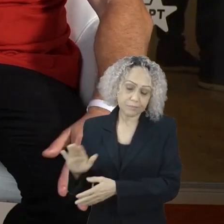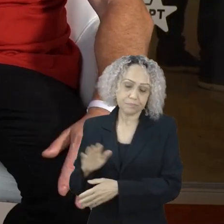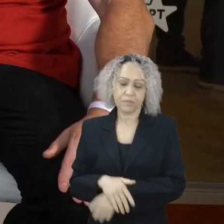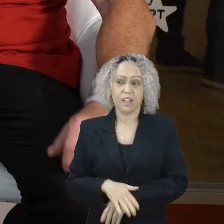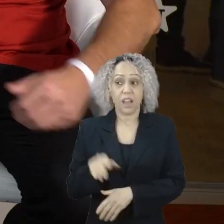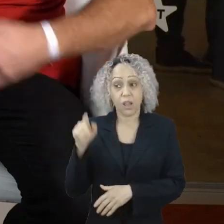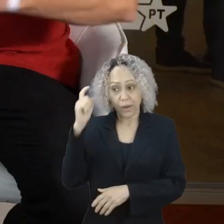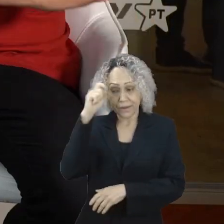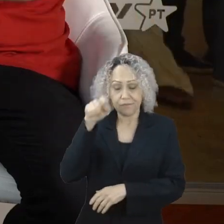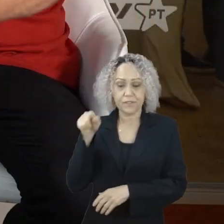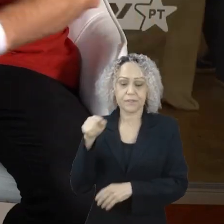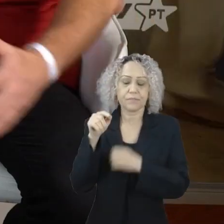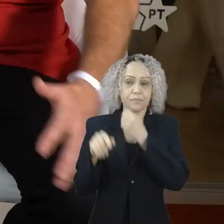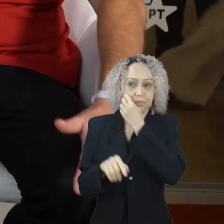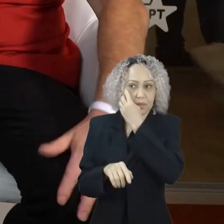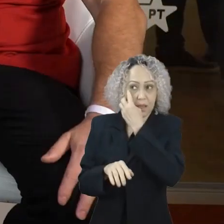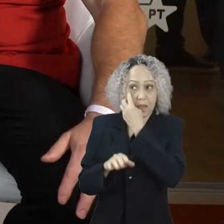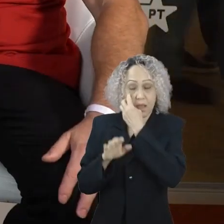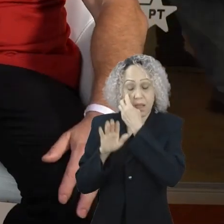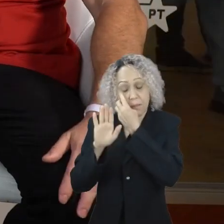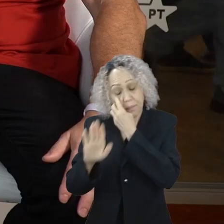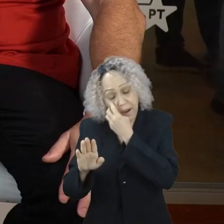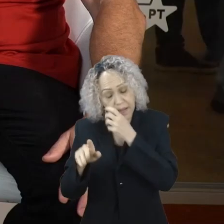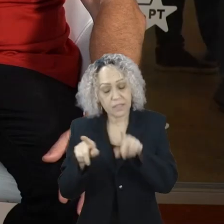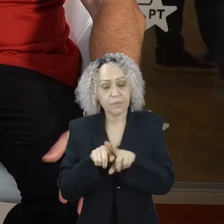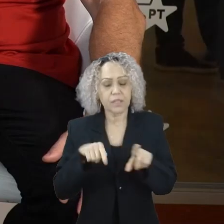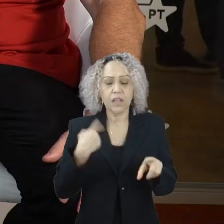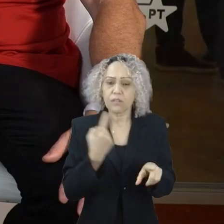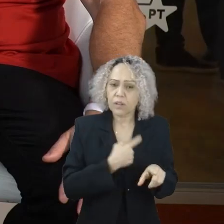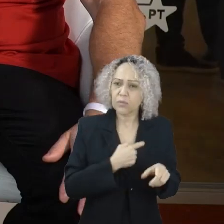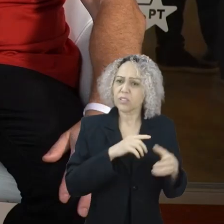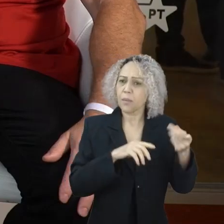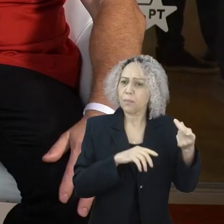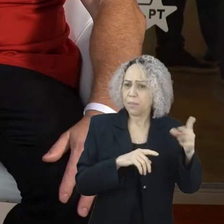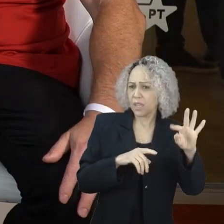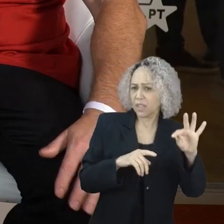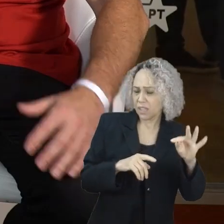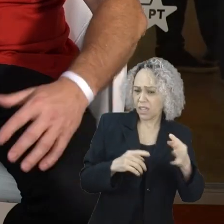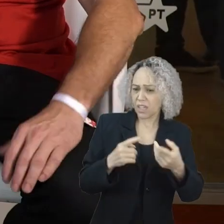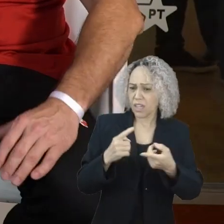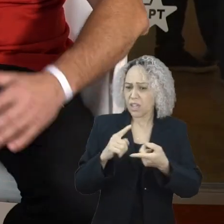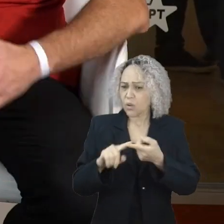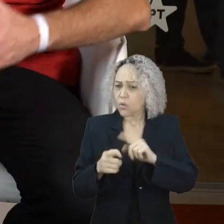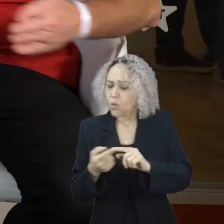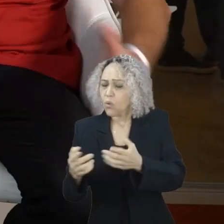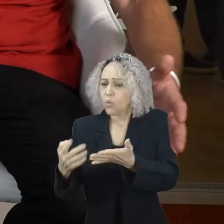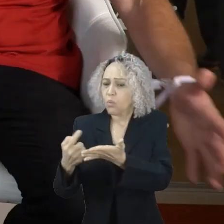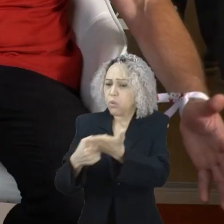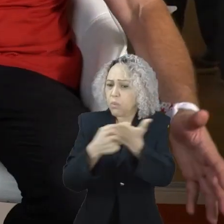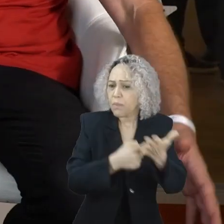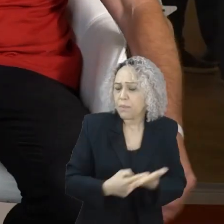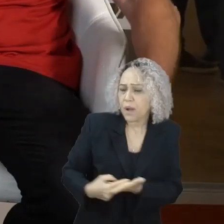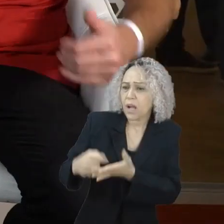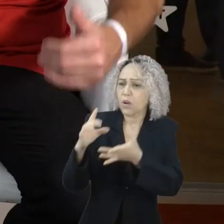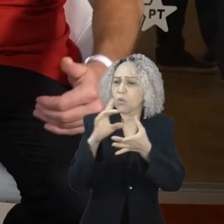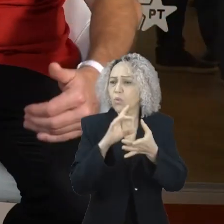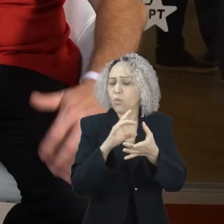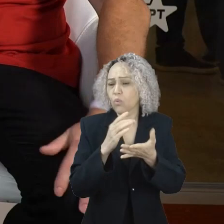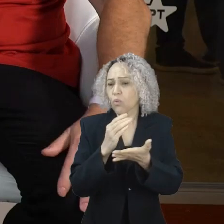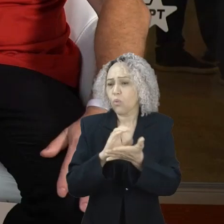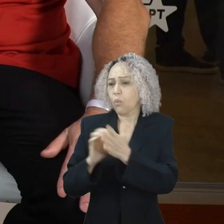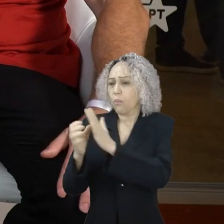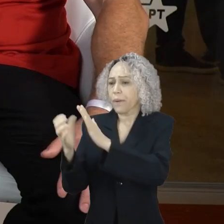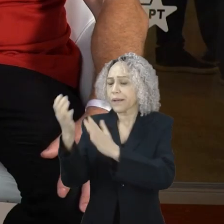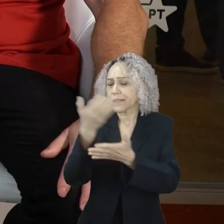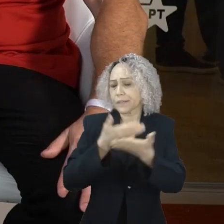muito importante. E vai ter um processo de aliança muito forte, né, com lideranças políticas que estejam provando agora, nesse ano, no